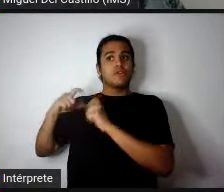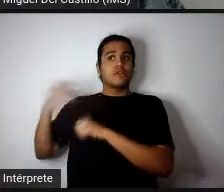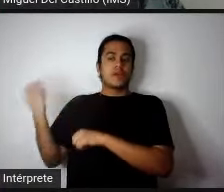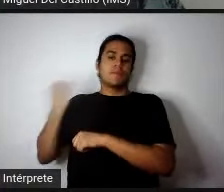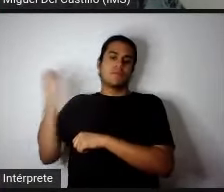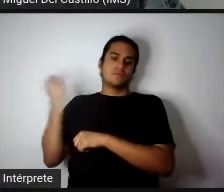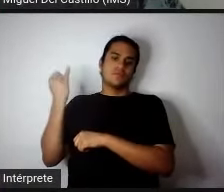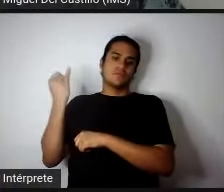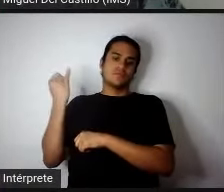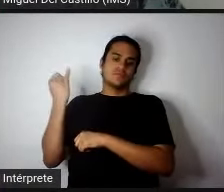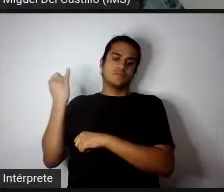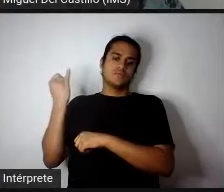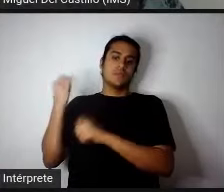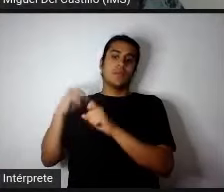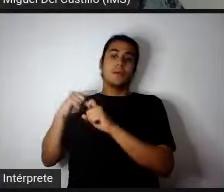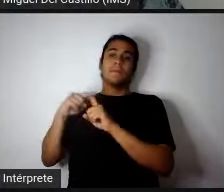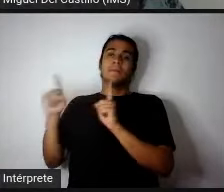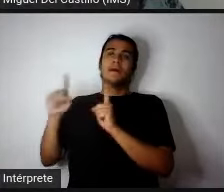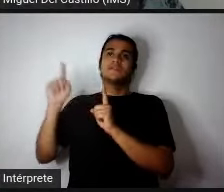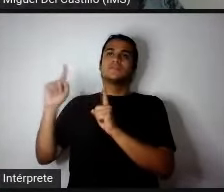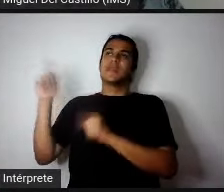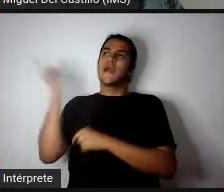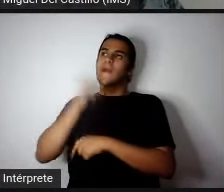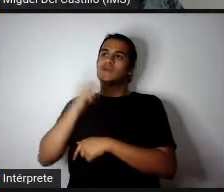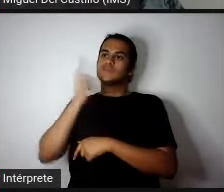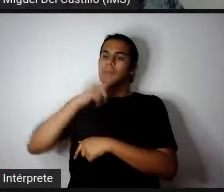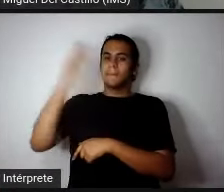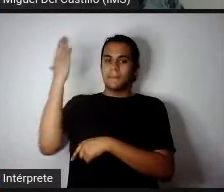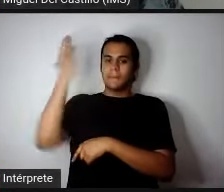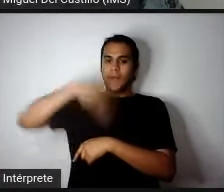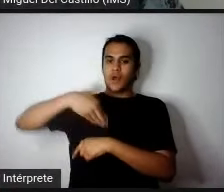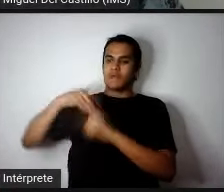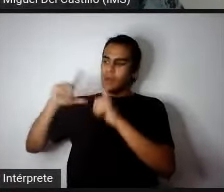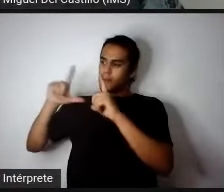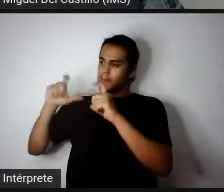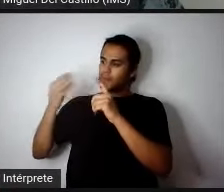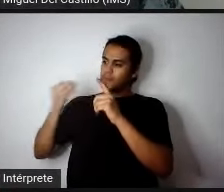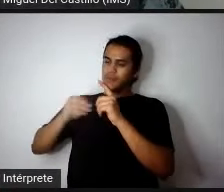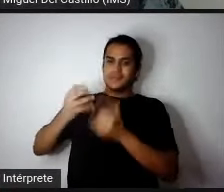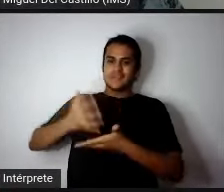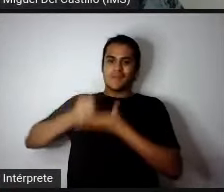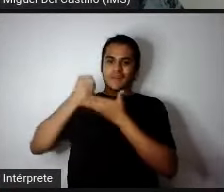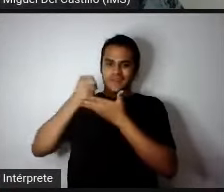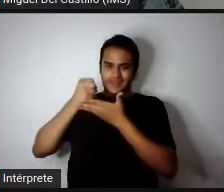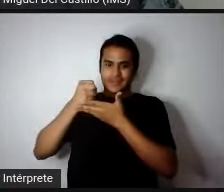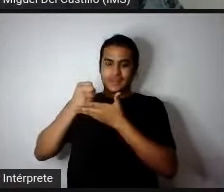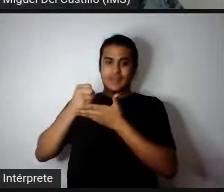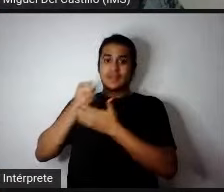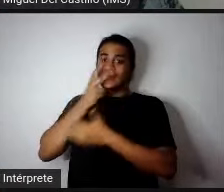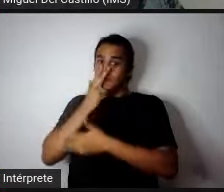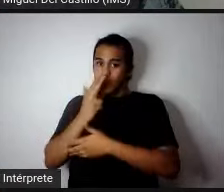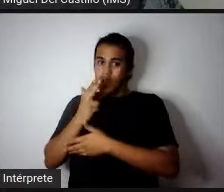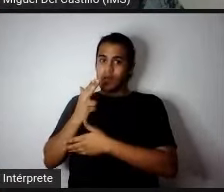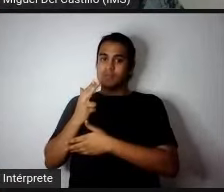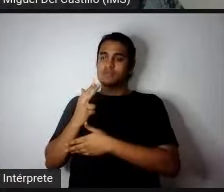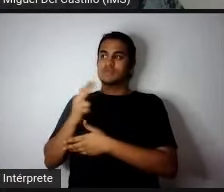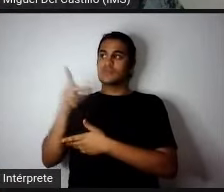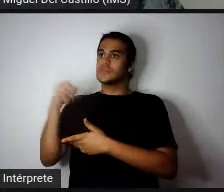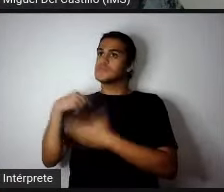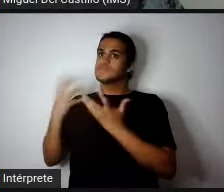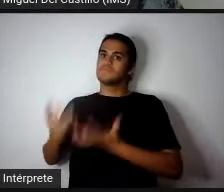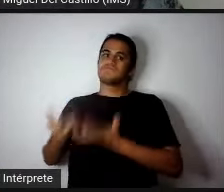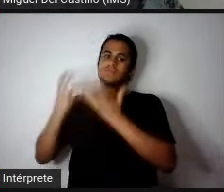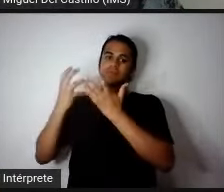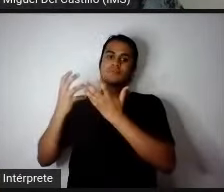o documentar é tão rico, porque vai ser muito diferente, nem pior,